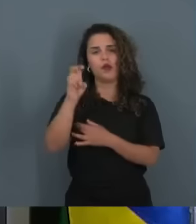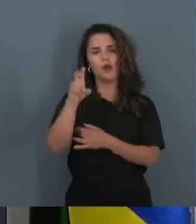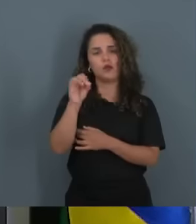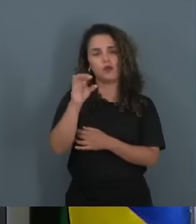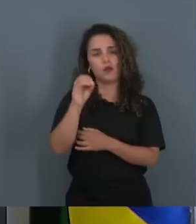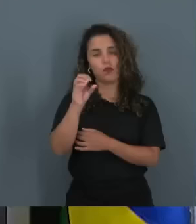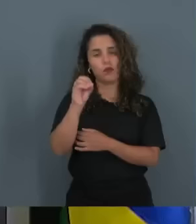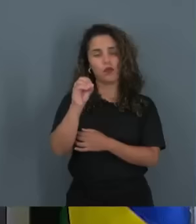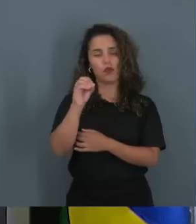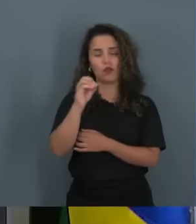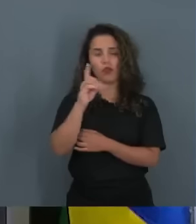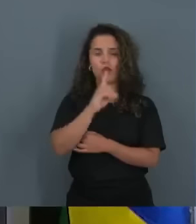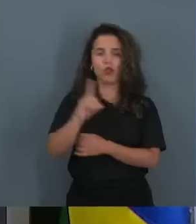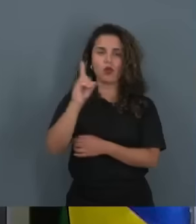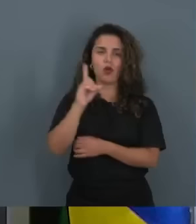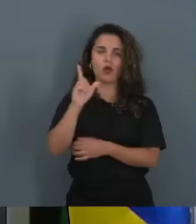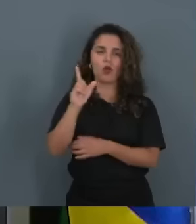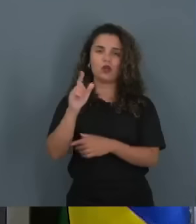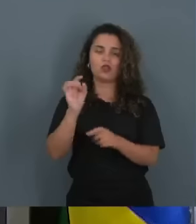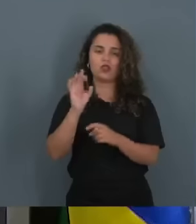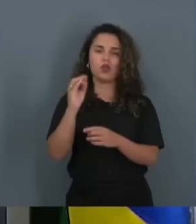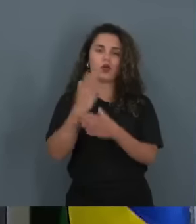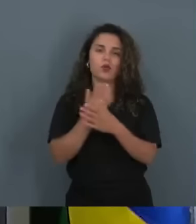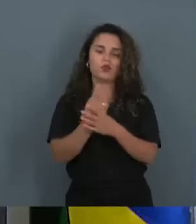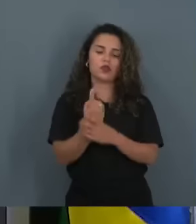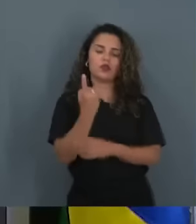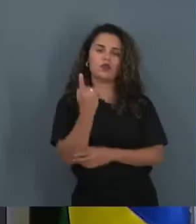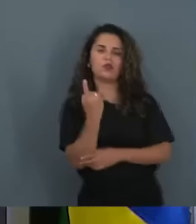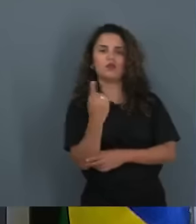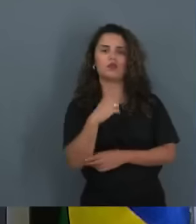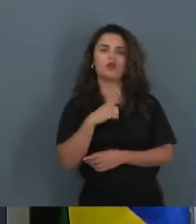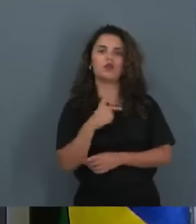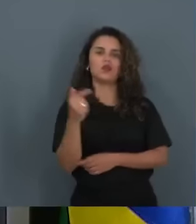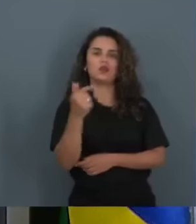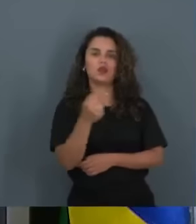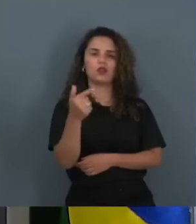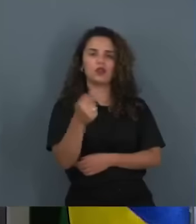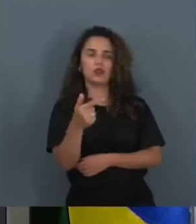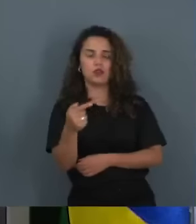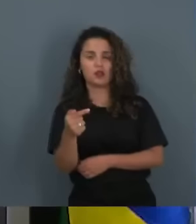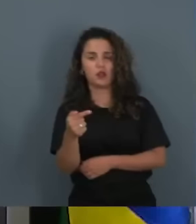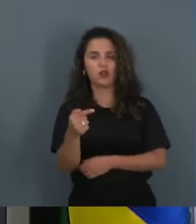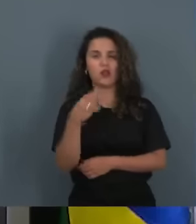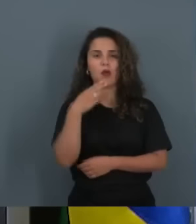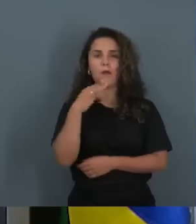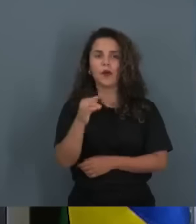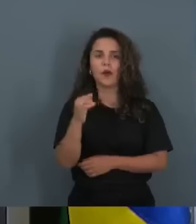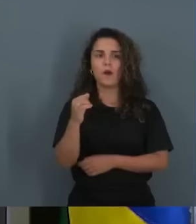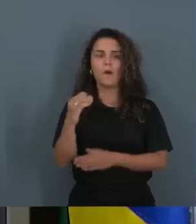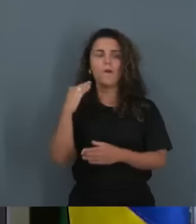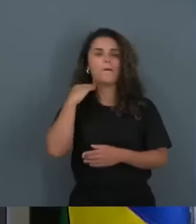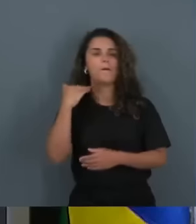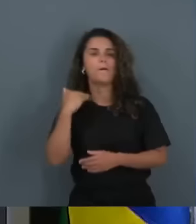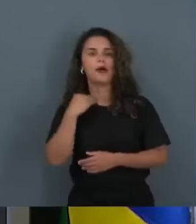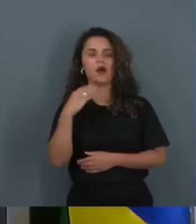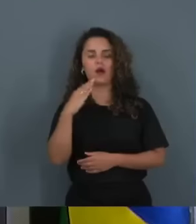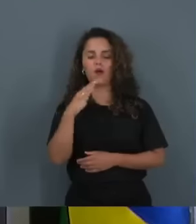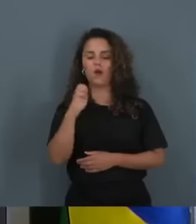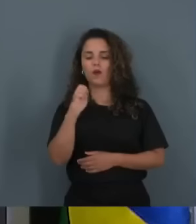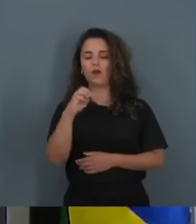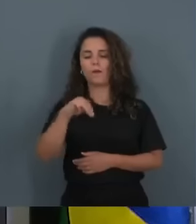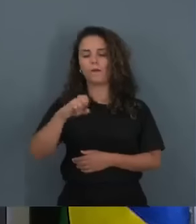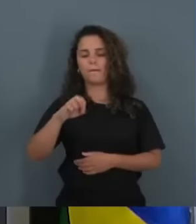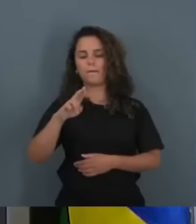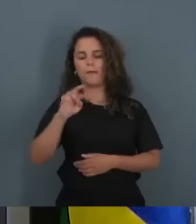mês. E só atuou em um processo. Tem 77 mil o Banco Master. O processo atuou em um.